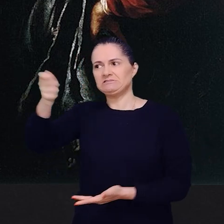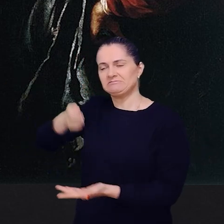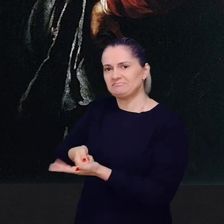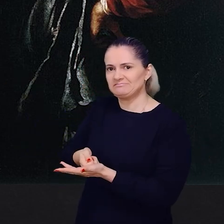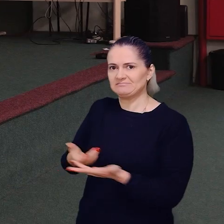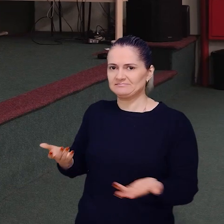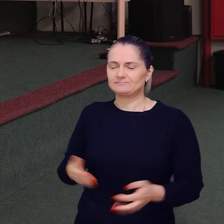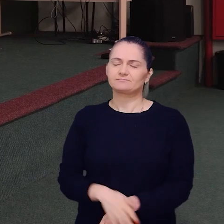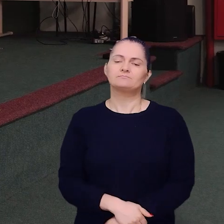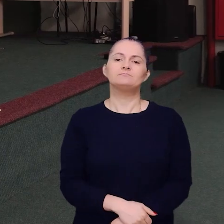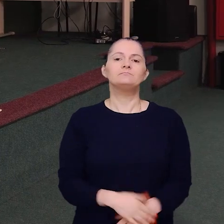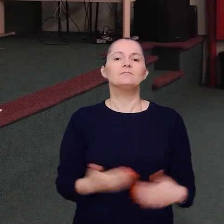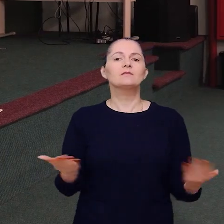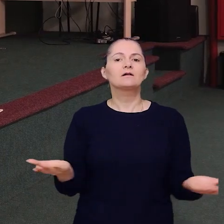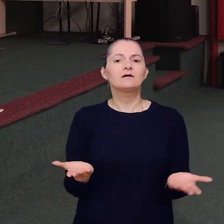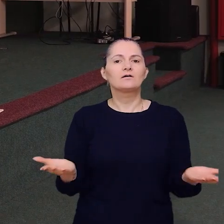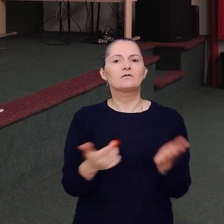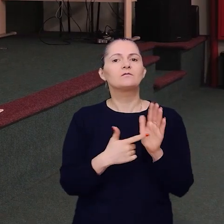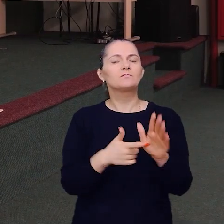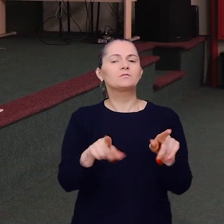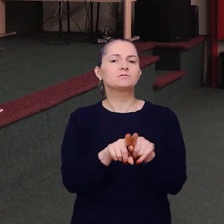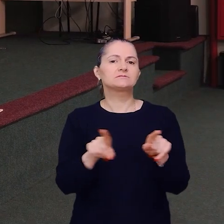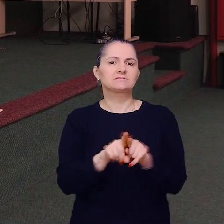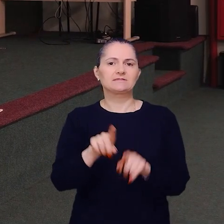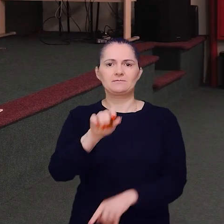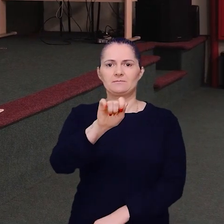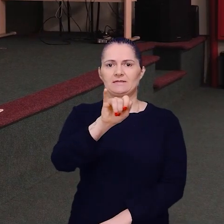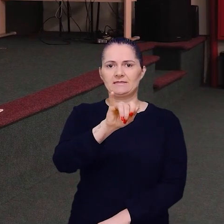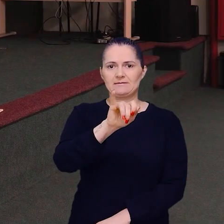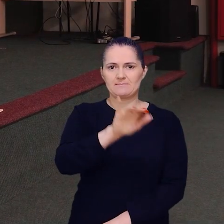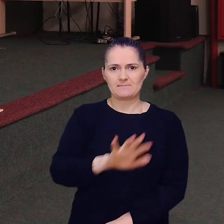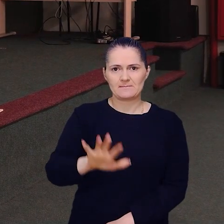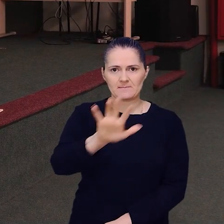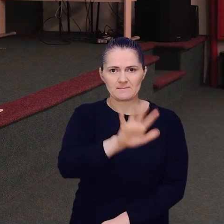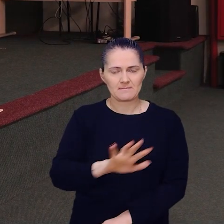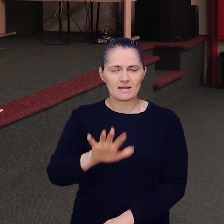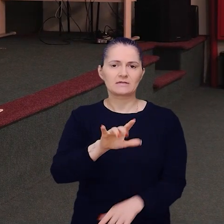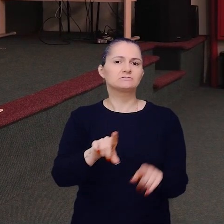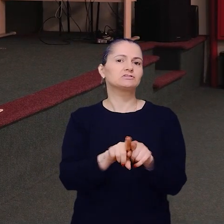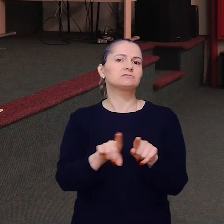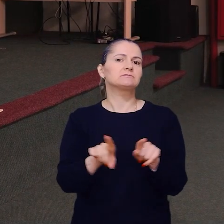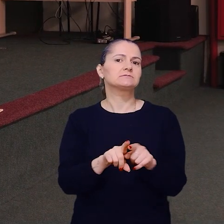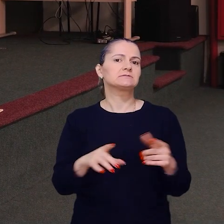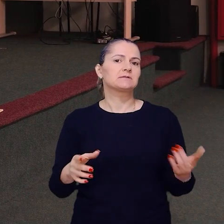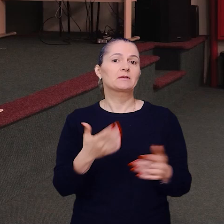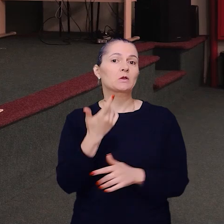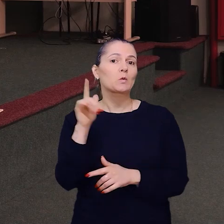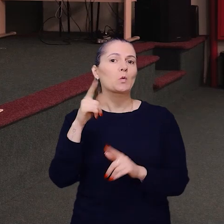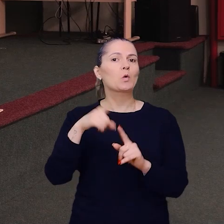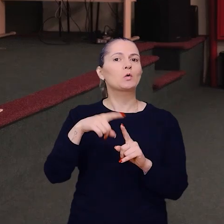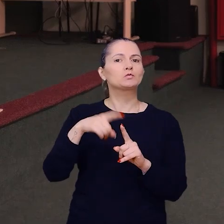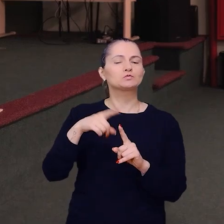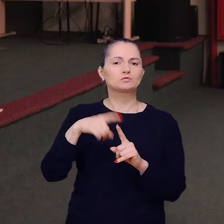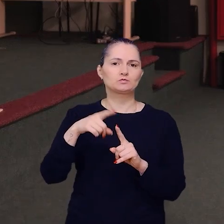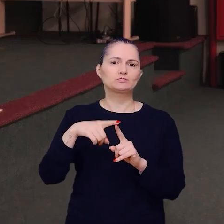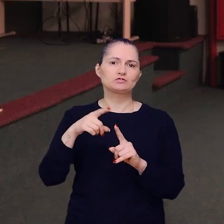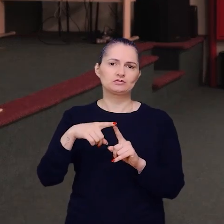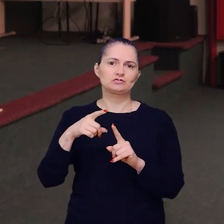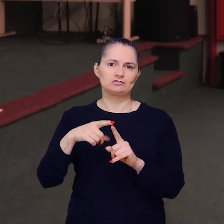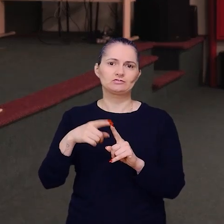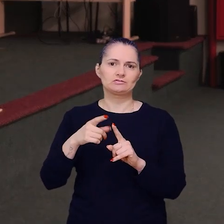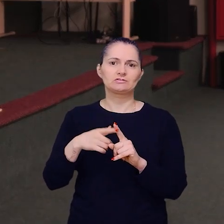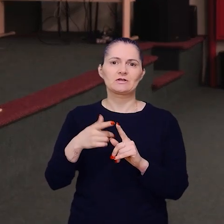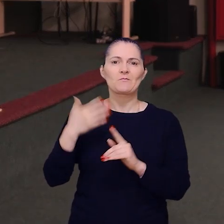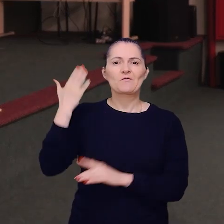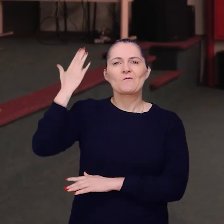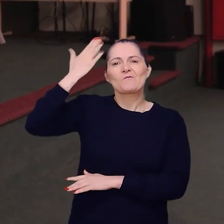esse pagamento. E agora eu vou mostrar também algumas imagens de um outro tipo de fonte que eu também analisei